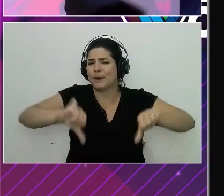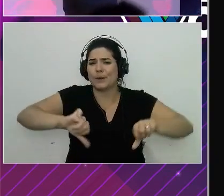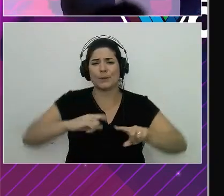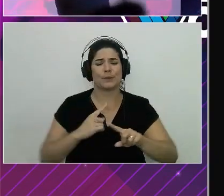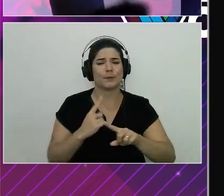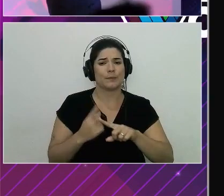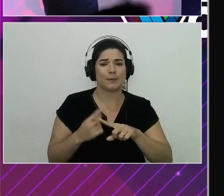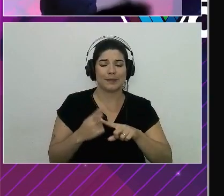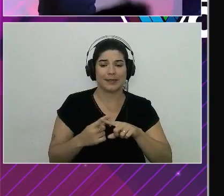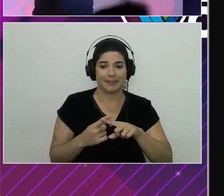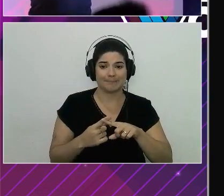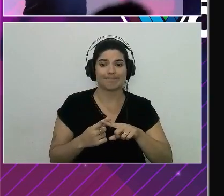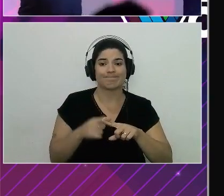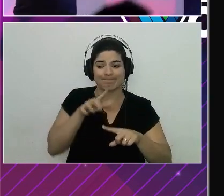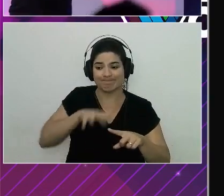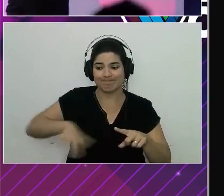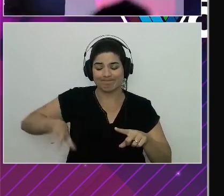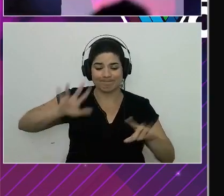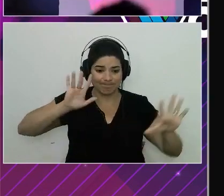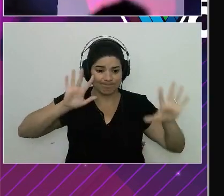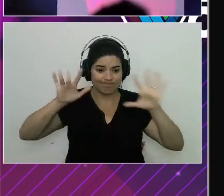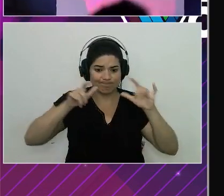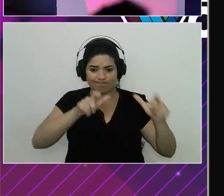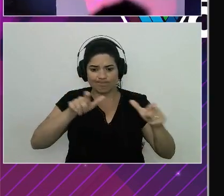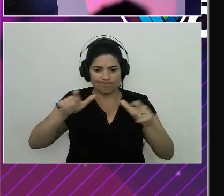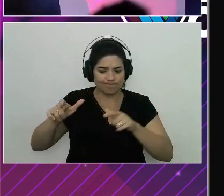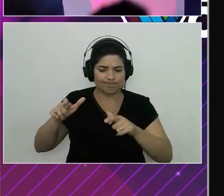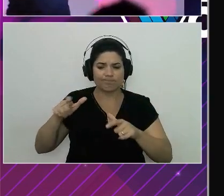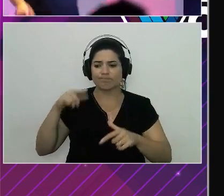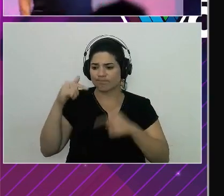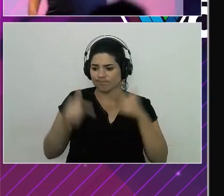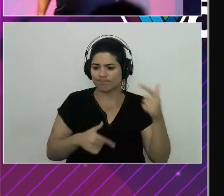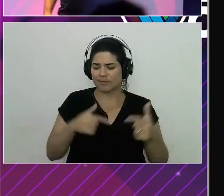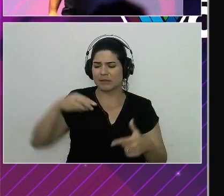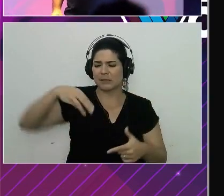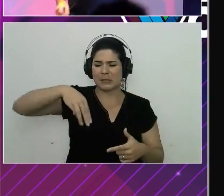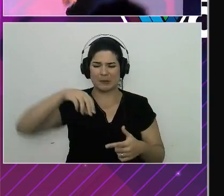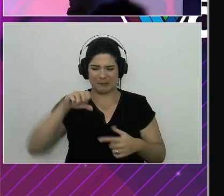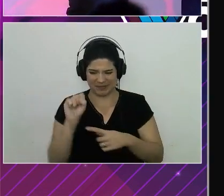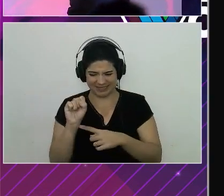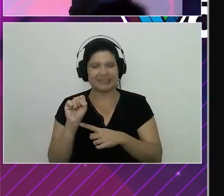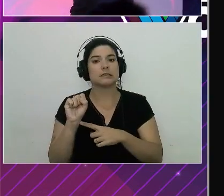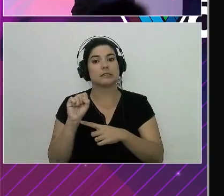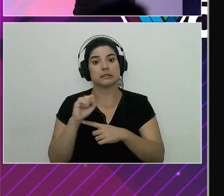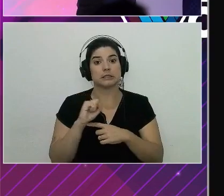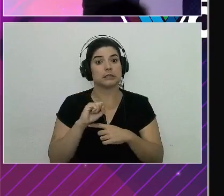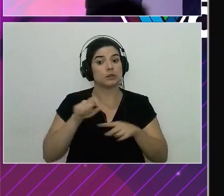em todos os cenários dos seus microserviços, mais todos os outros ambientes em volta.